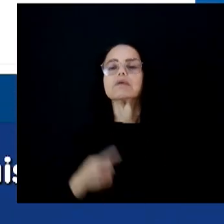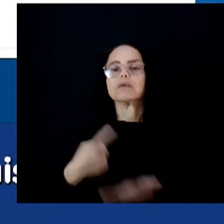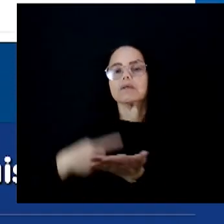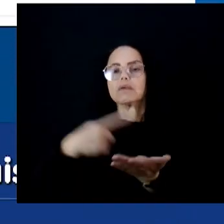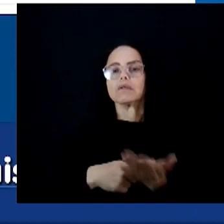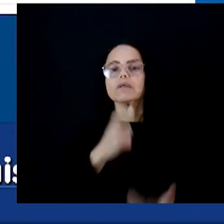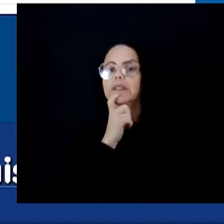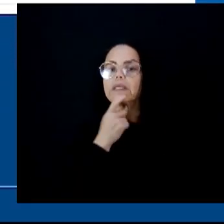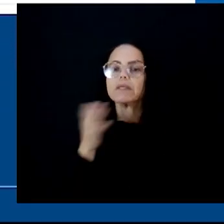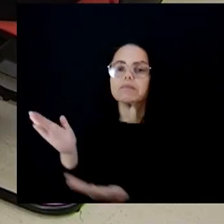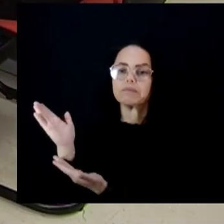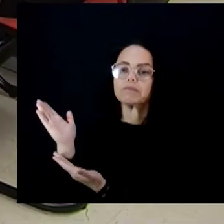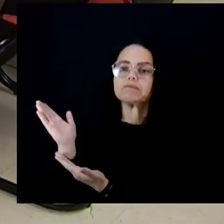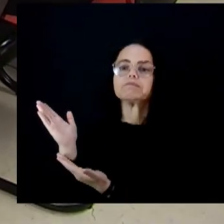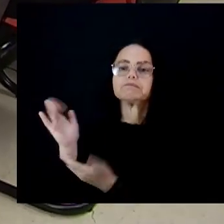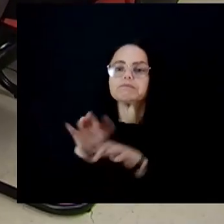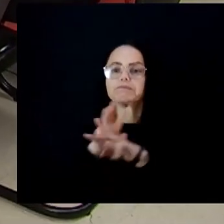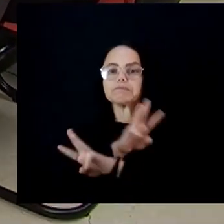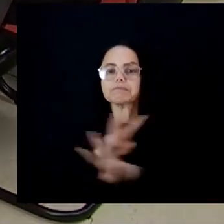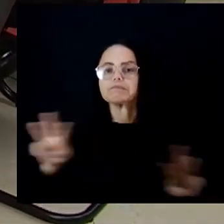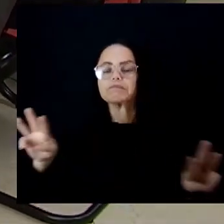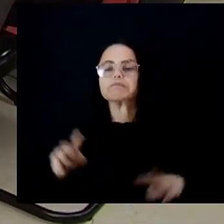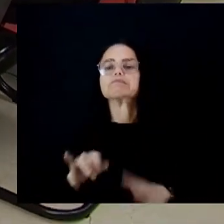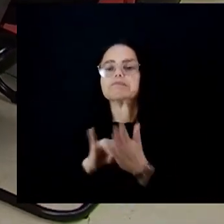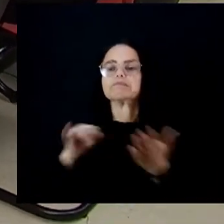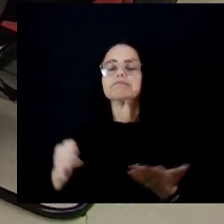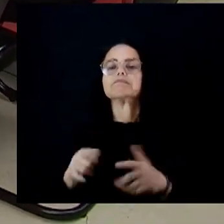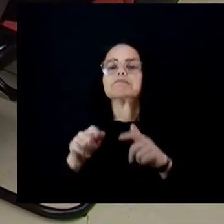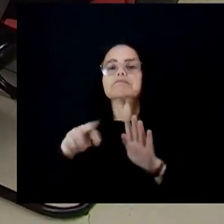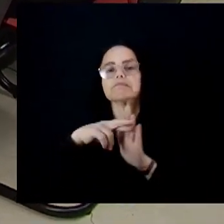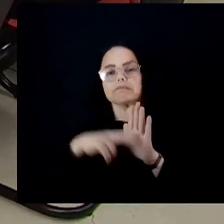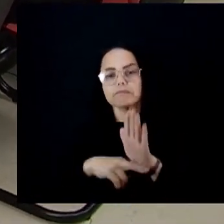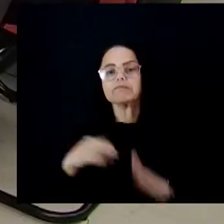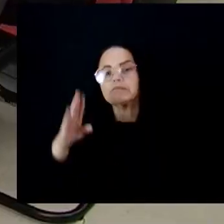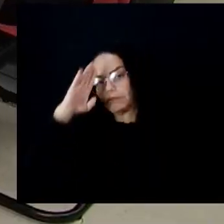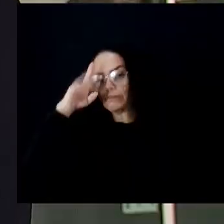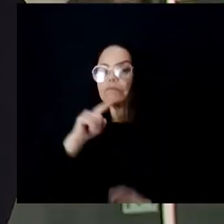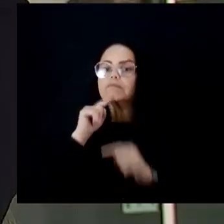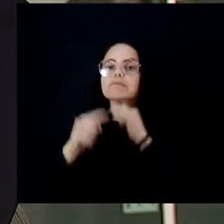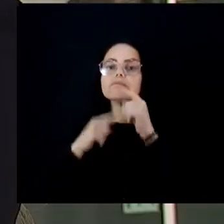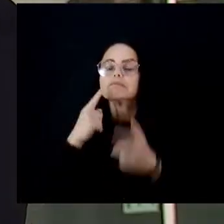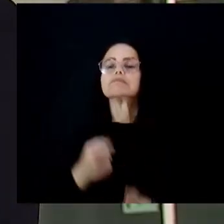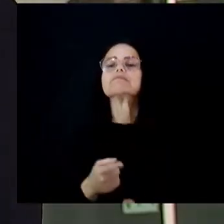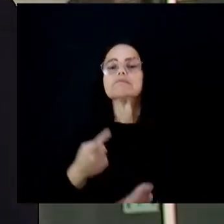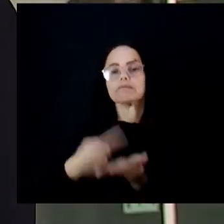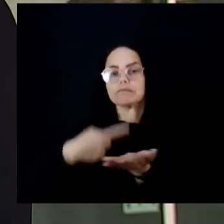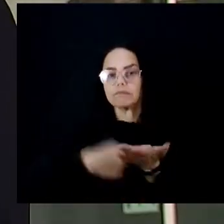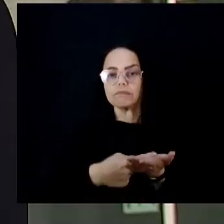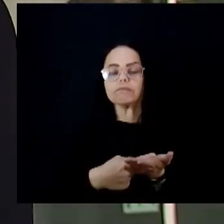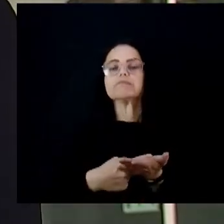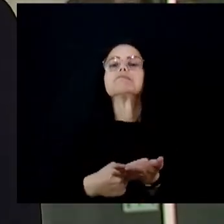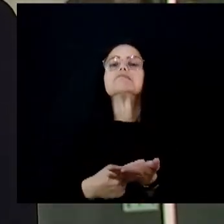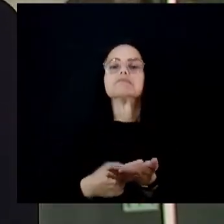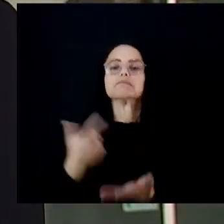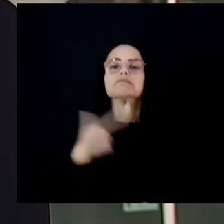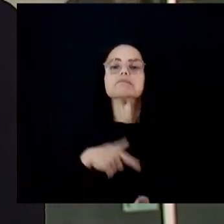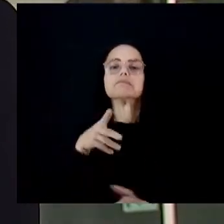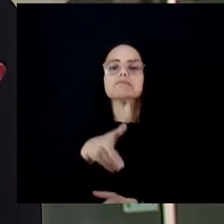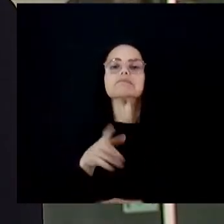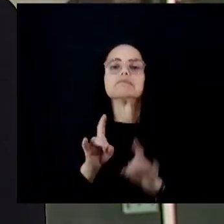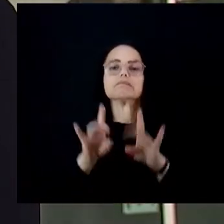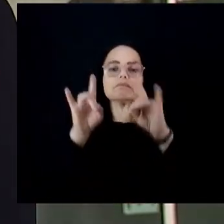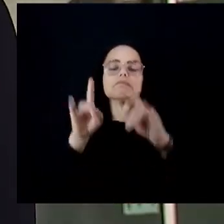poderá consultar os editais, as regras e as principais dúvidas sobre a negociação. Lá ele vai para um ambiente exclusivo de finanças,